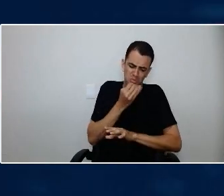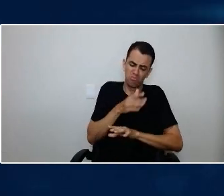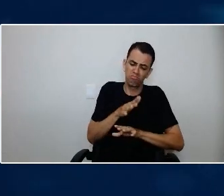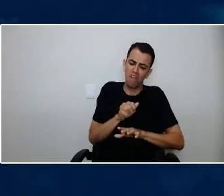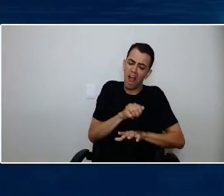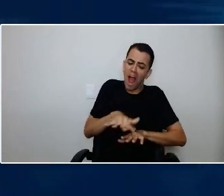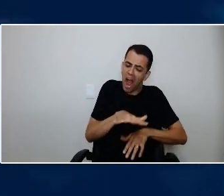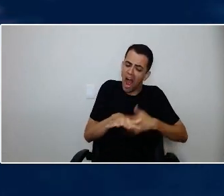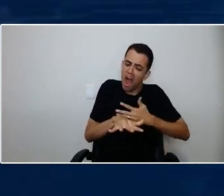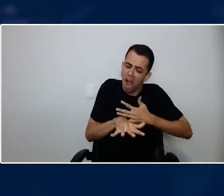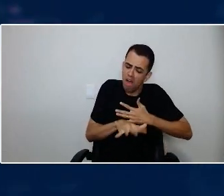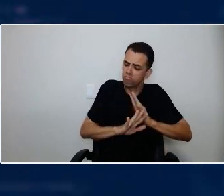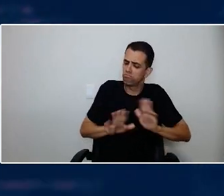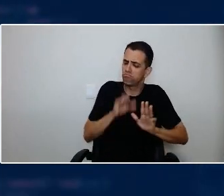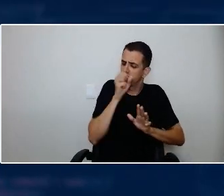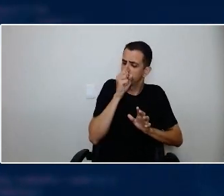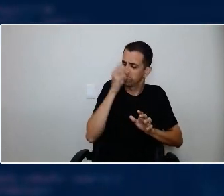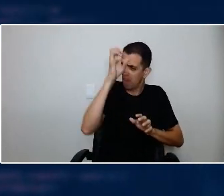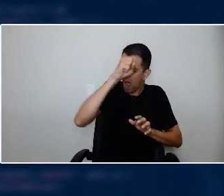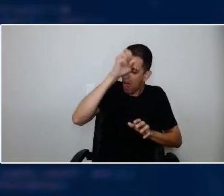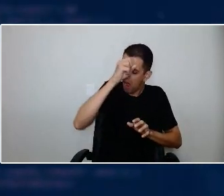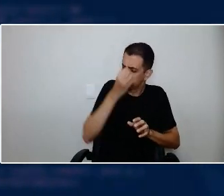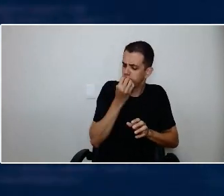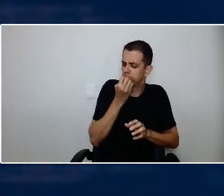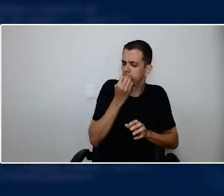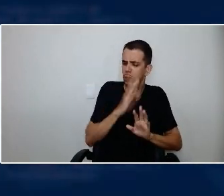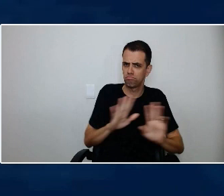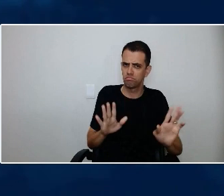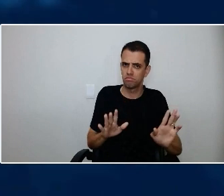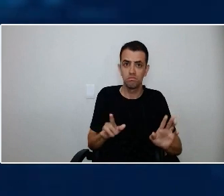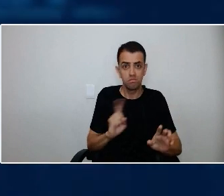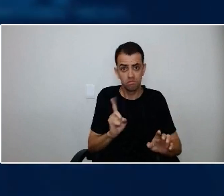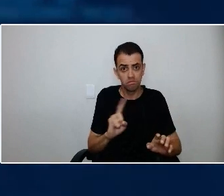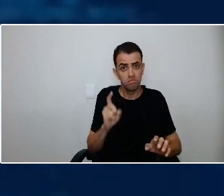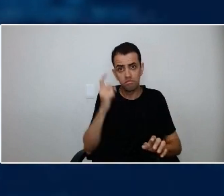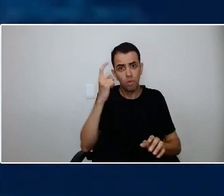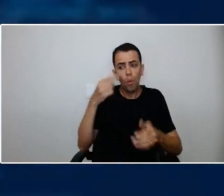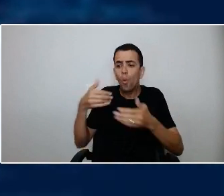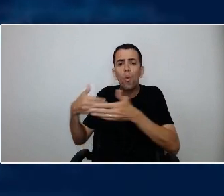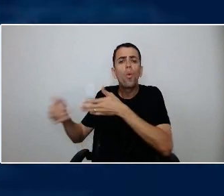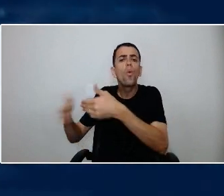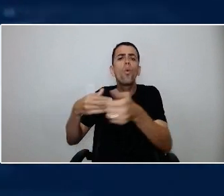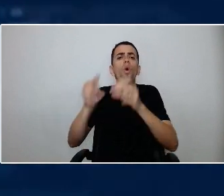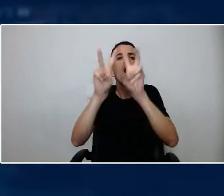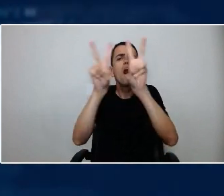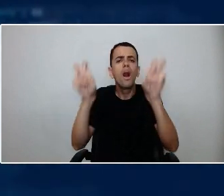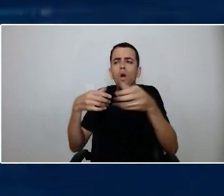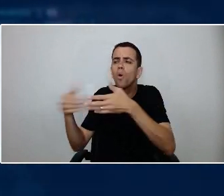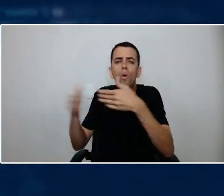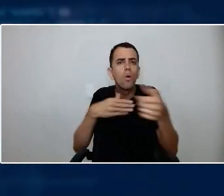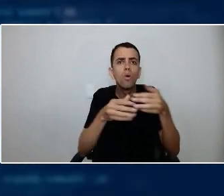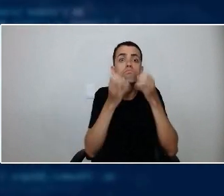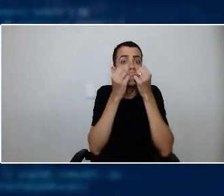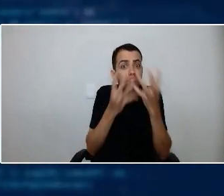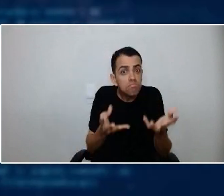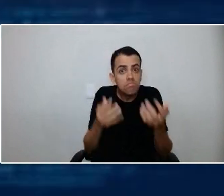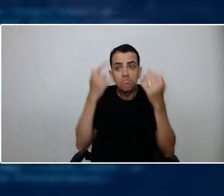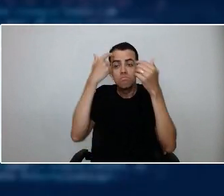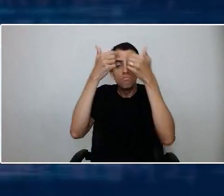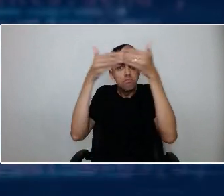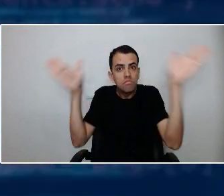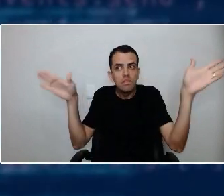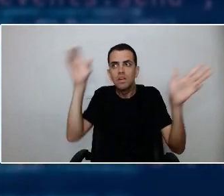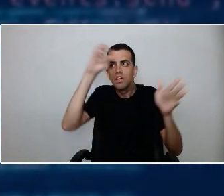necessário segundo elas porém esteja aberto a aprender esteja aberto a ouvir e graças a eu consegui